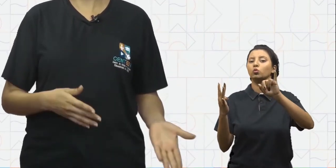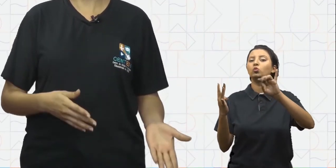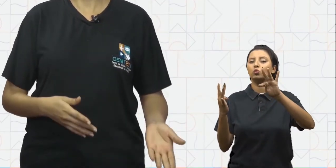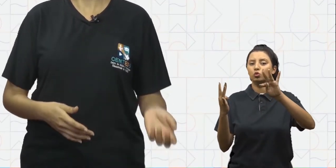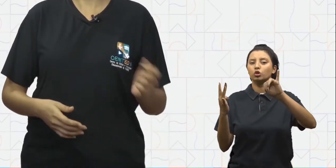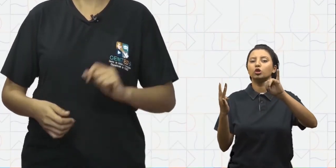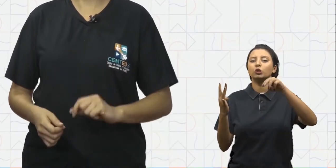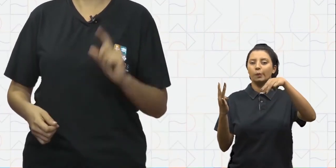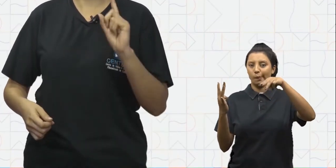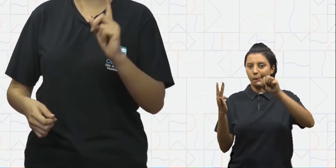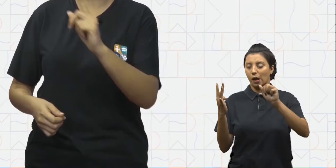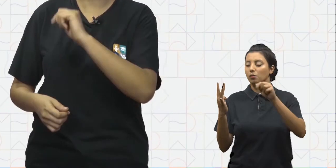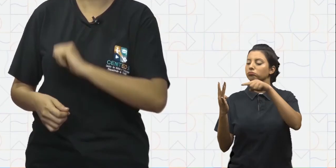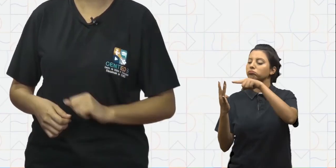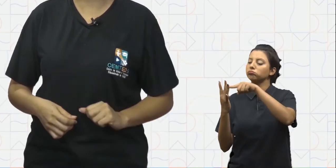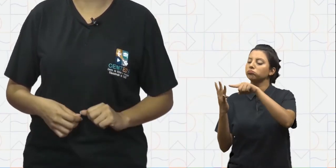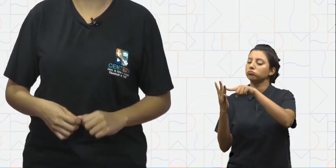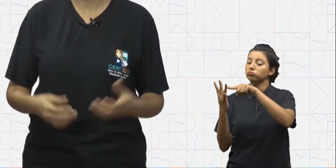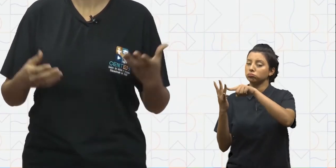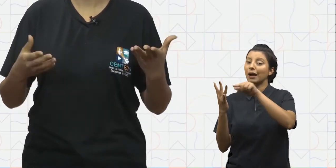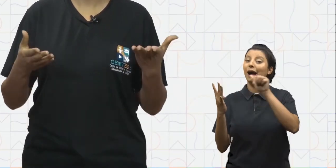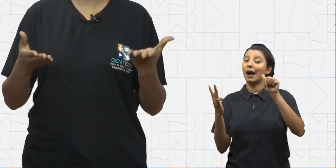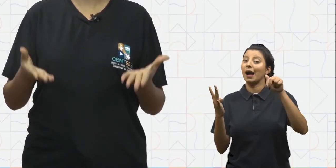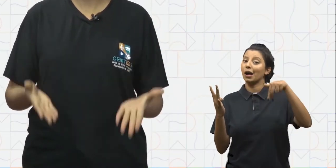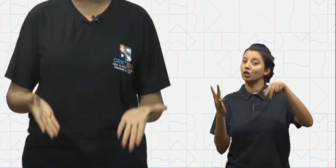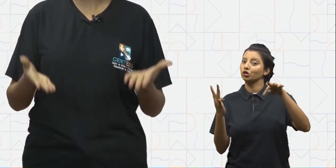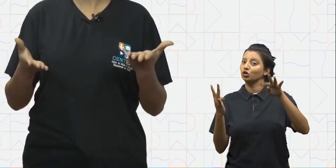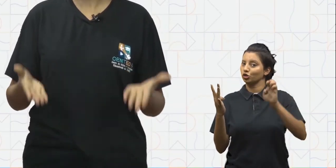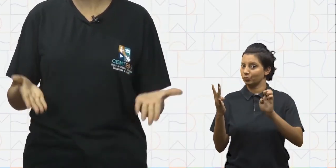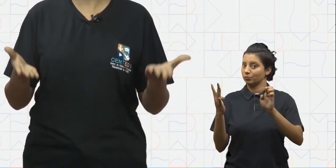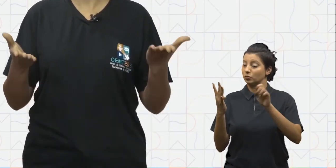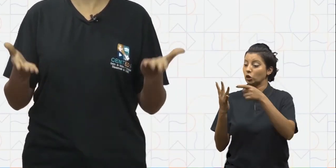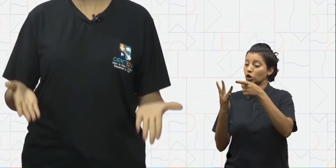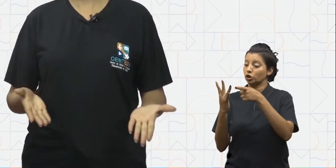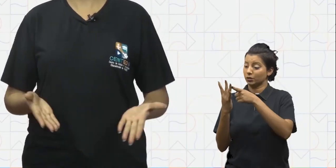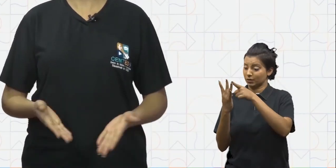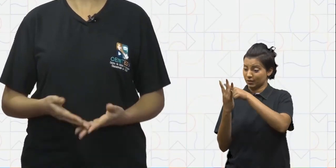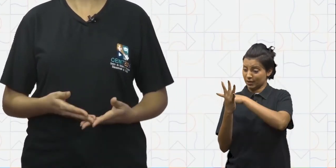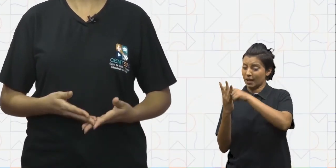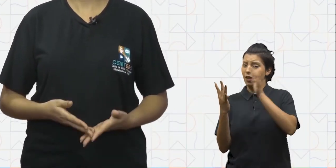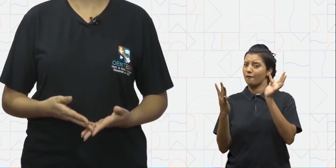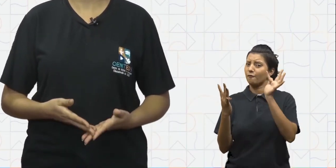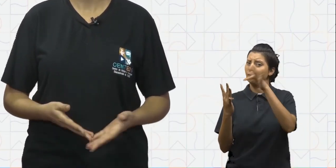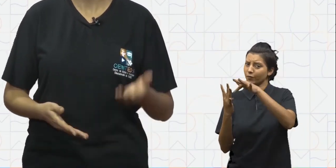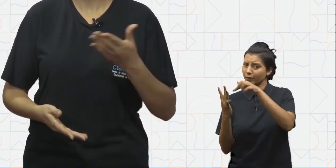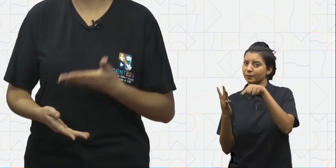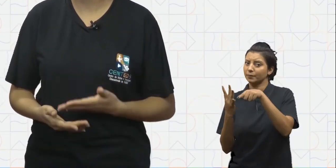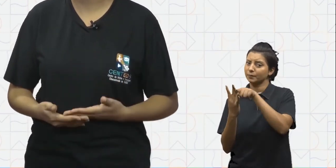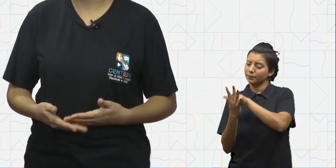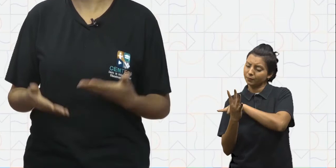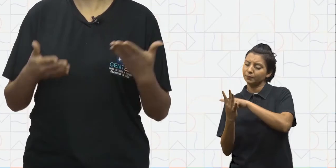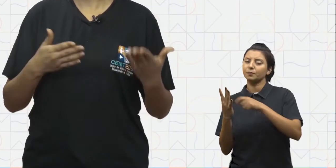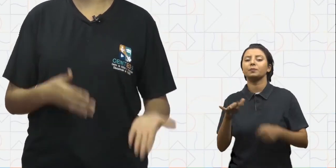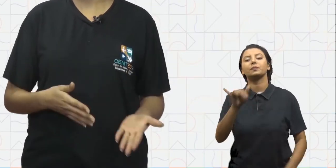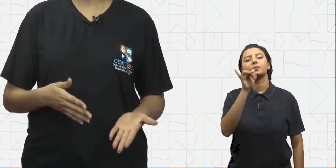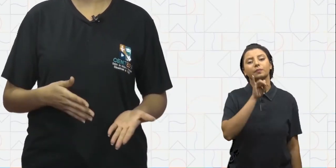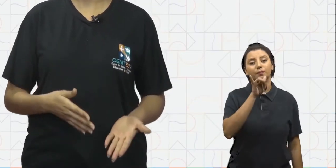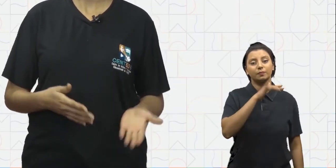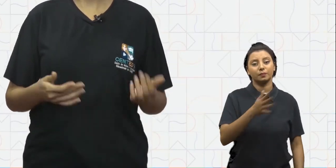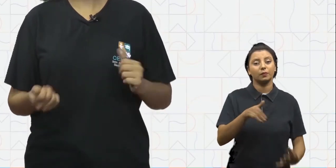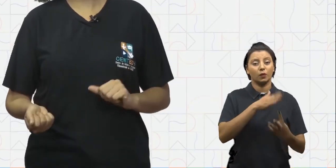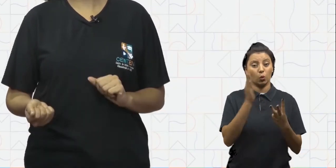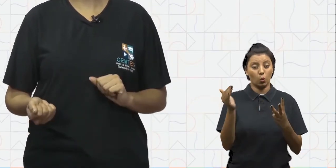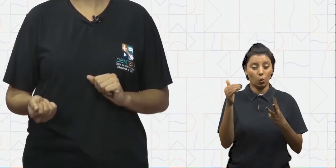da penúltima, teremos a antepenúltima. São as 3 últimas posições de uma fila, assim como